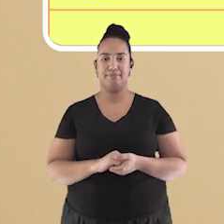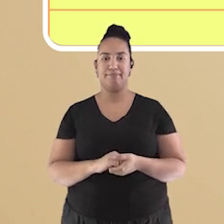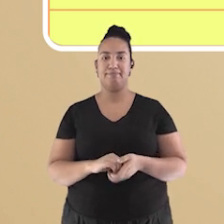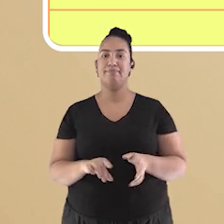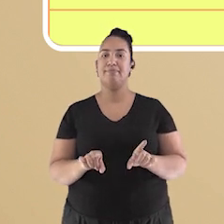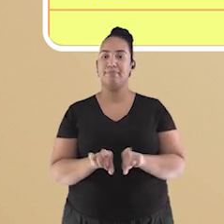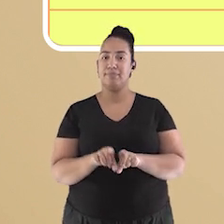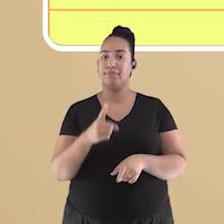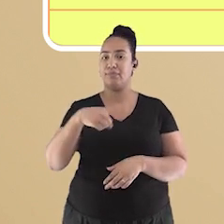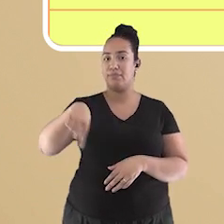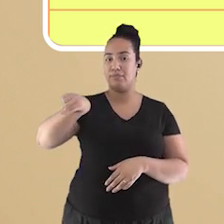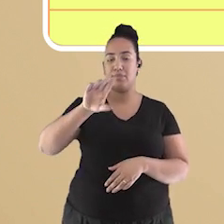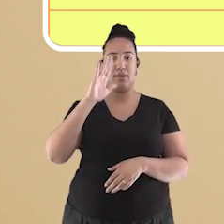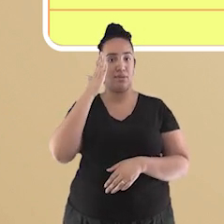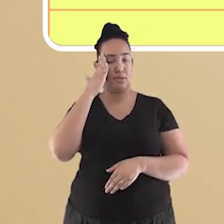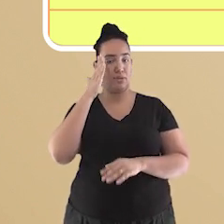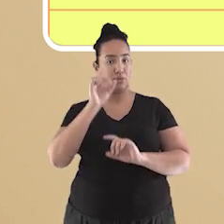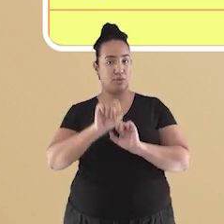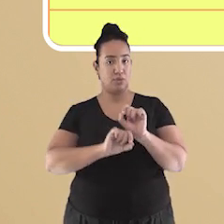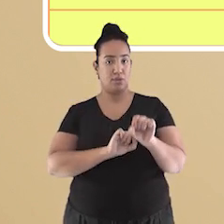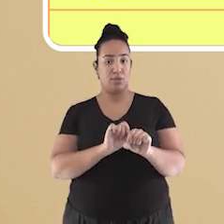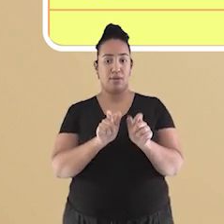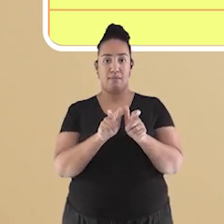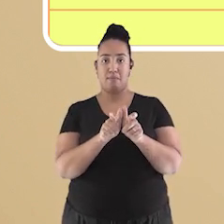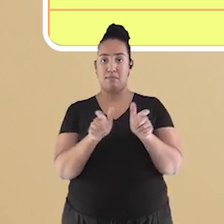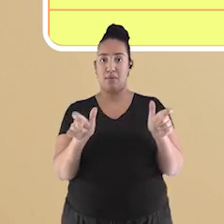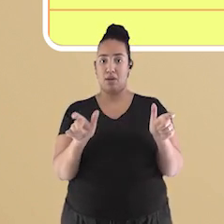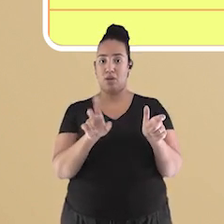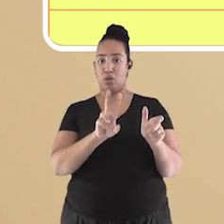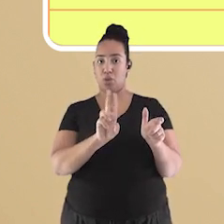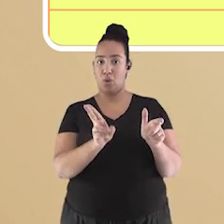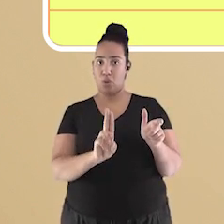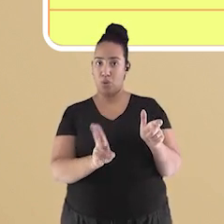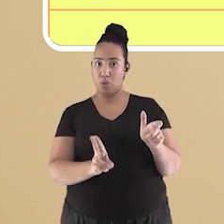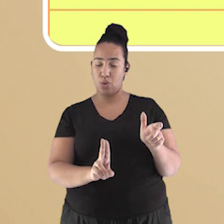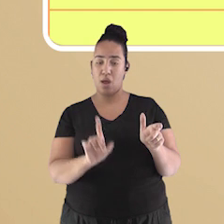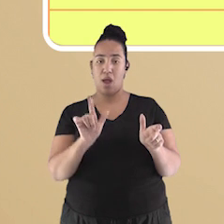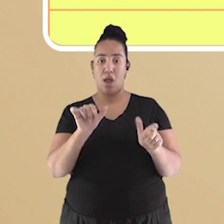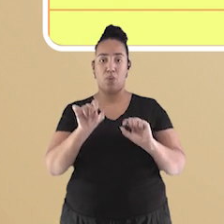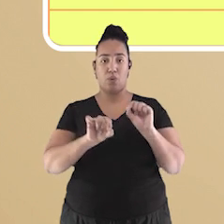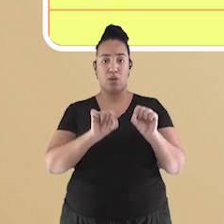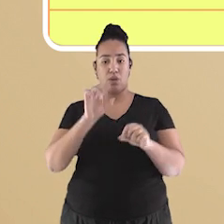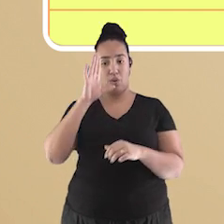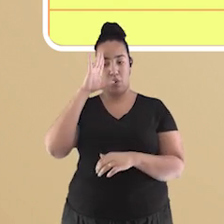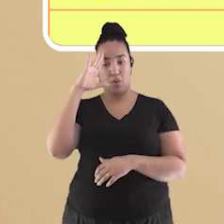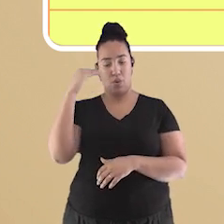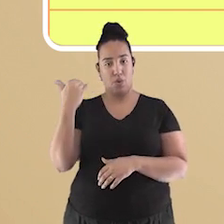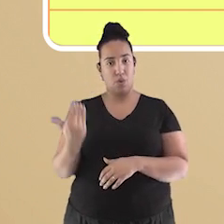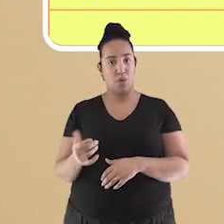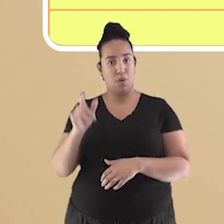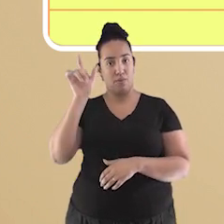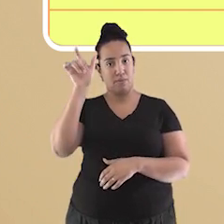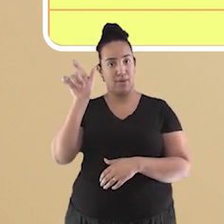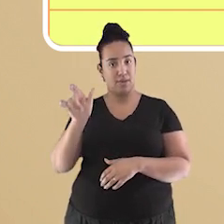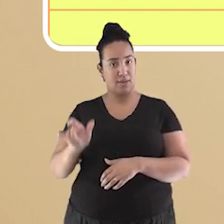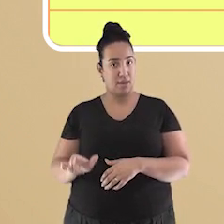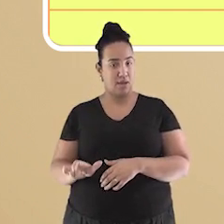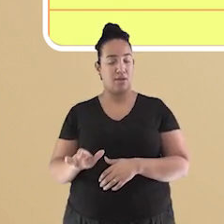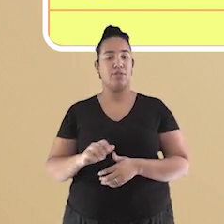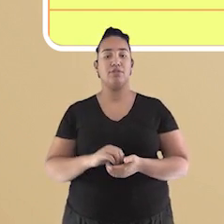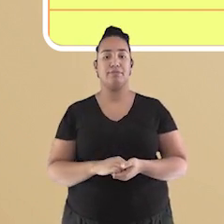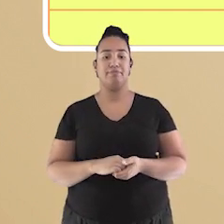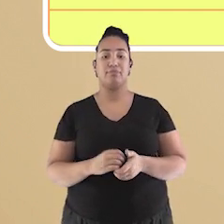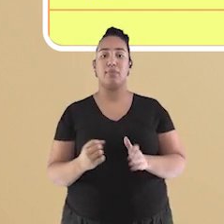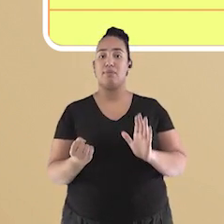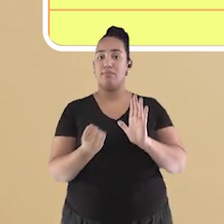Entendemos que a maioria dos nomes geralmente são em homenagem a acontecimentos históricos